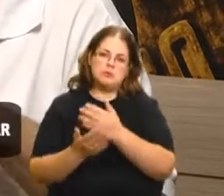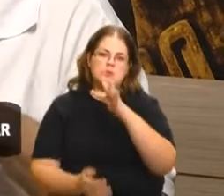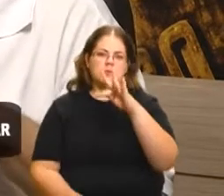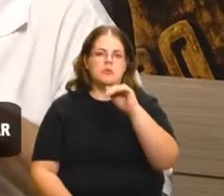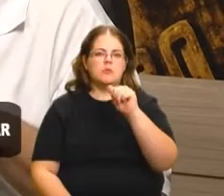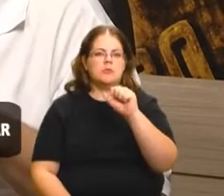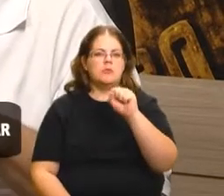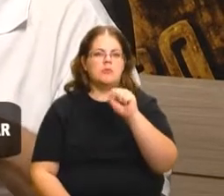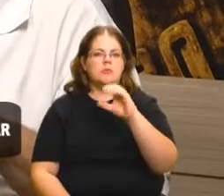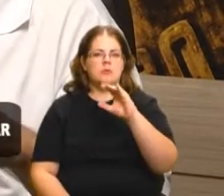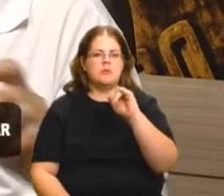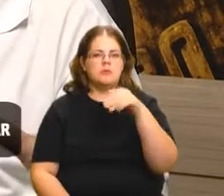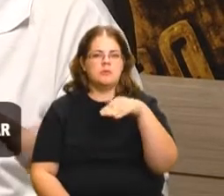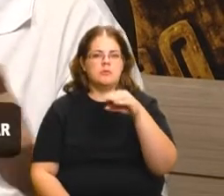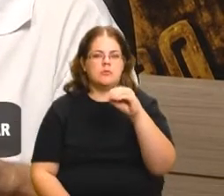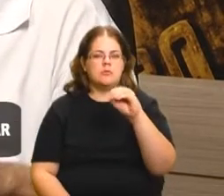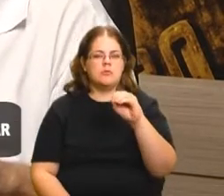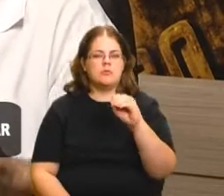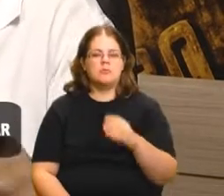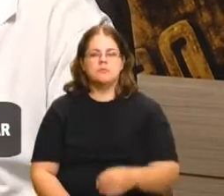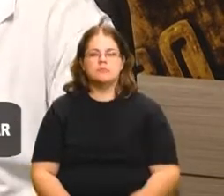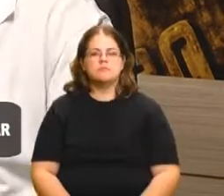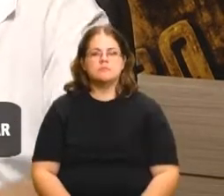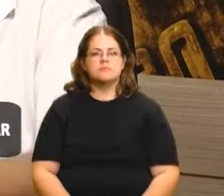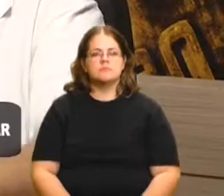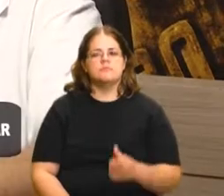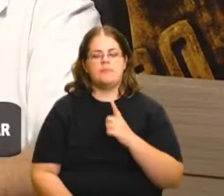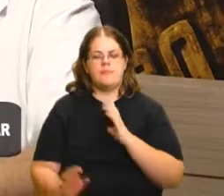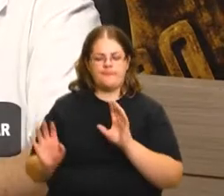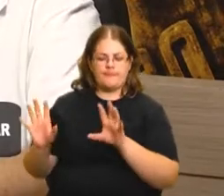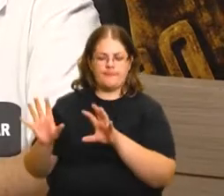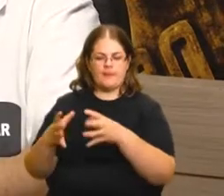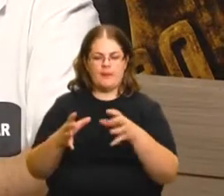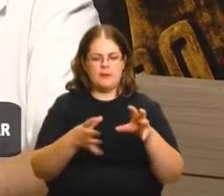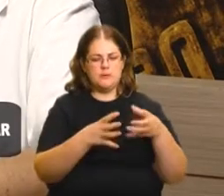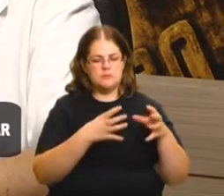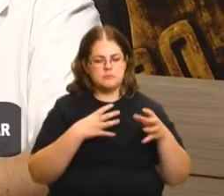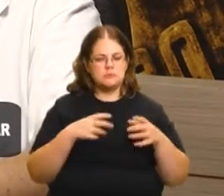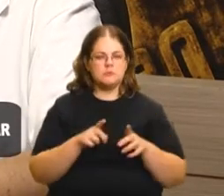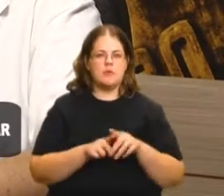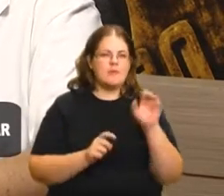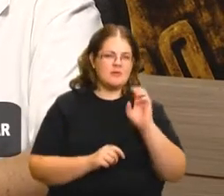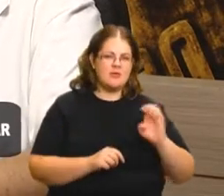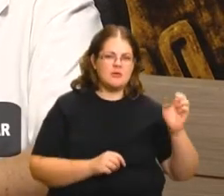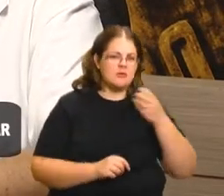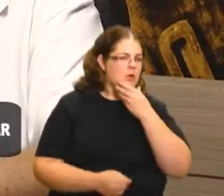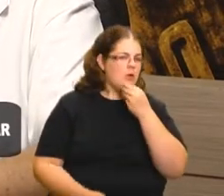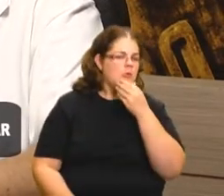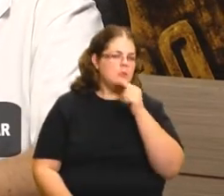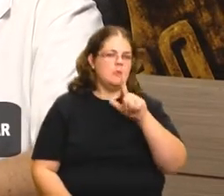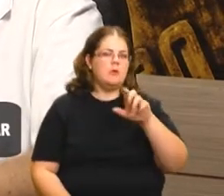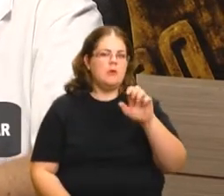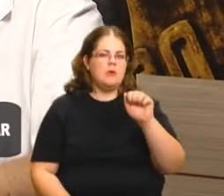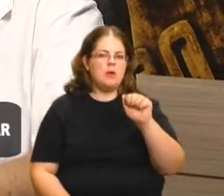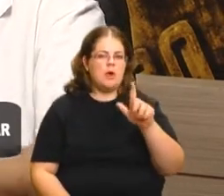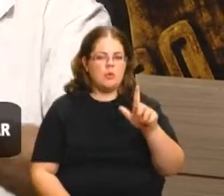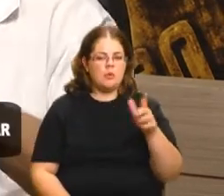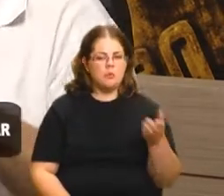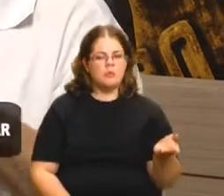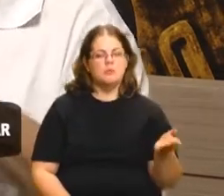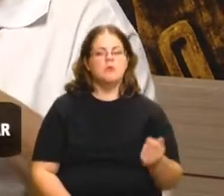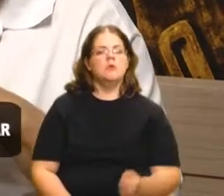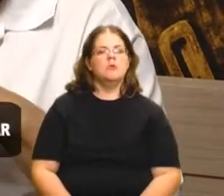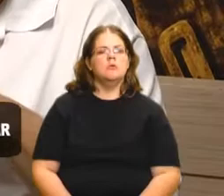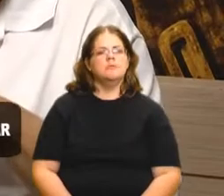fascismo. Bom, então há esses grupos, mas há também, houve uma oficialidade de esquerda, o general Estilac Leal, por exemplo,